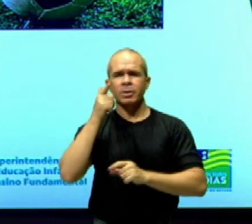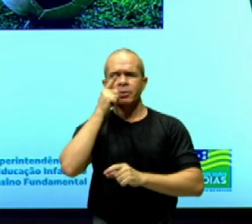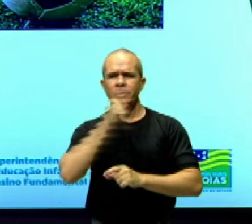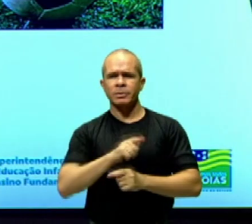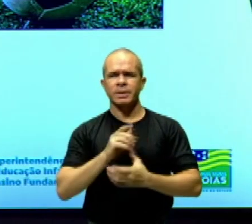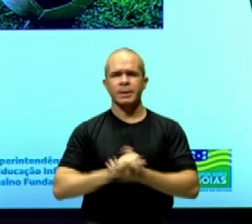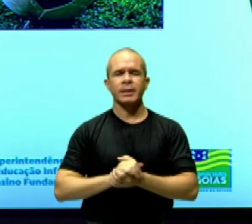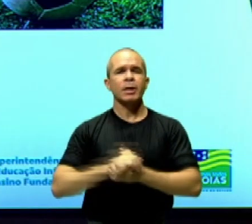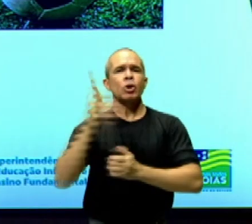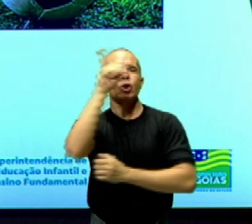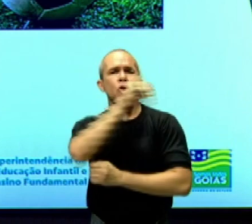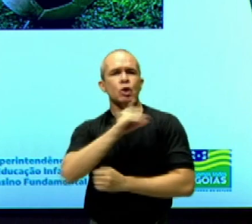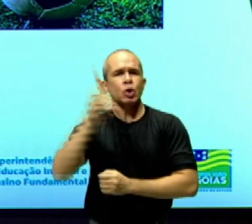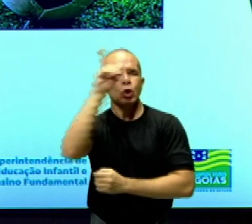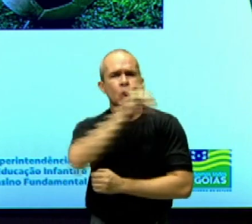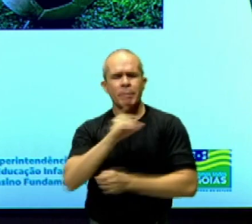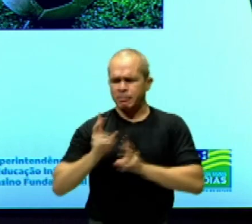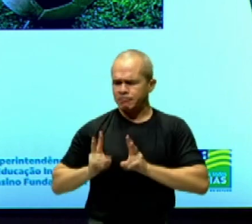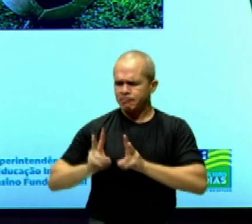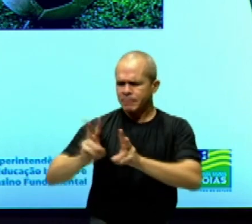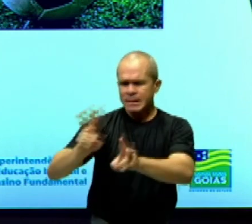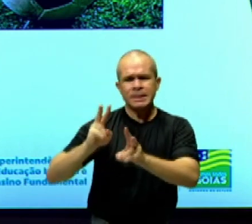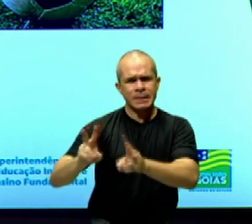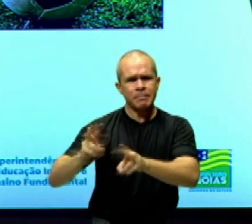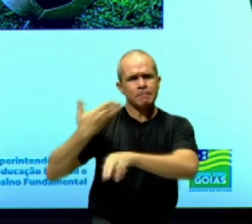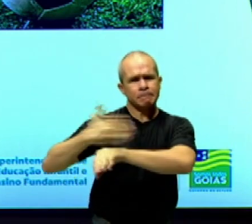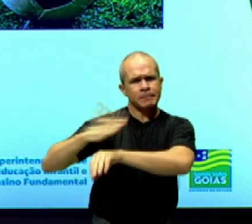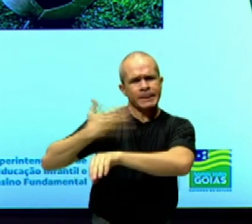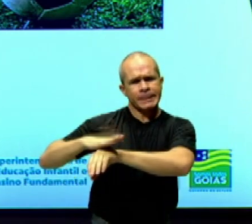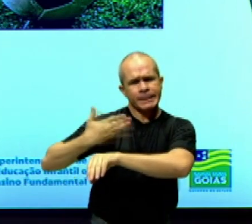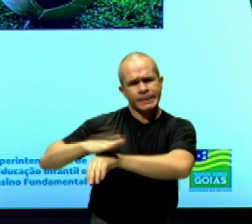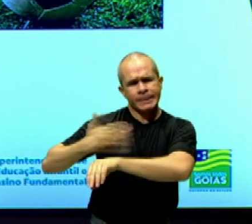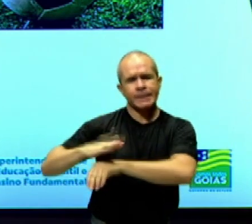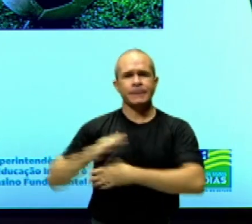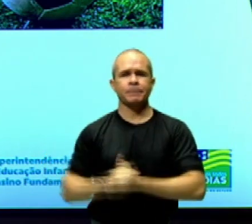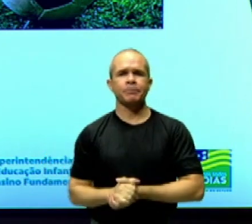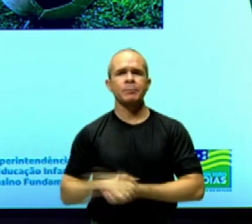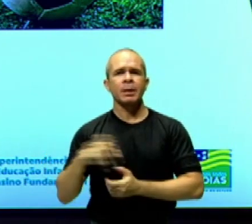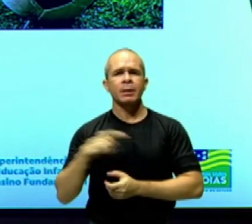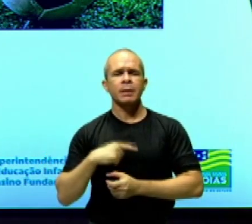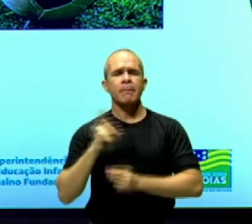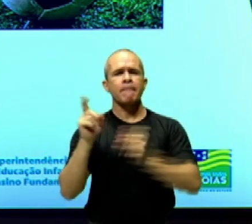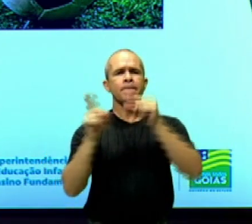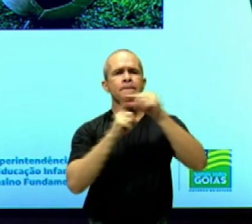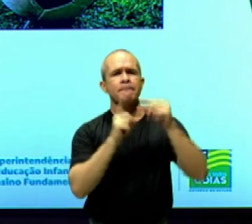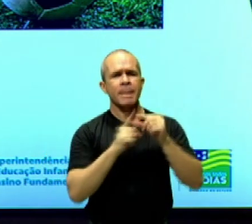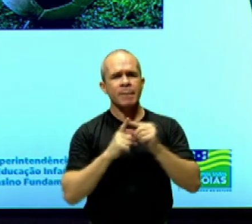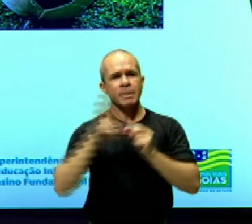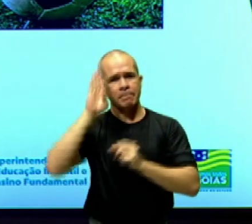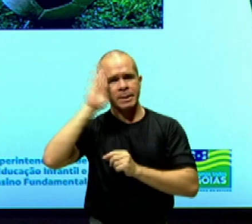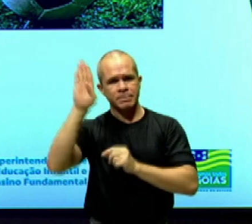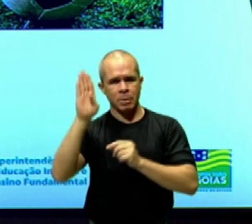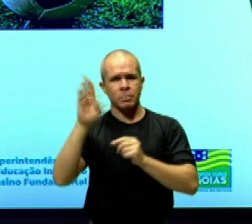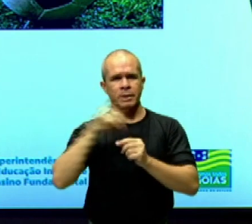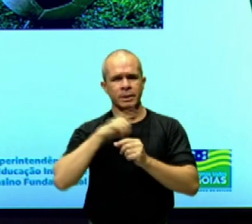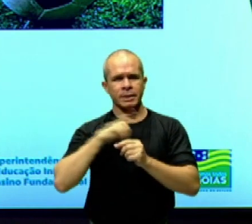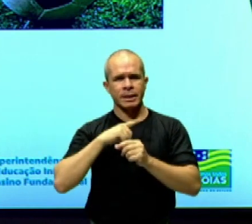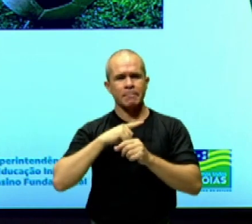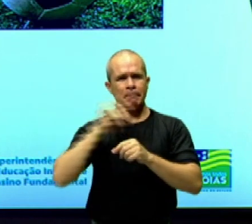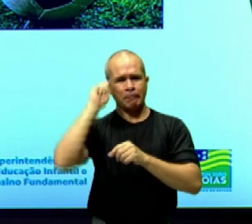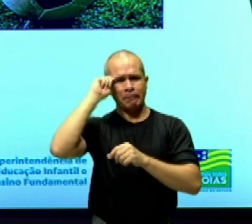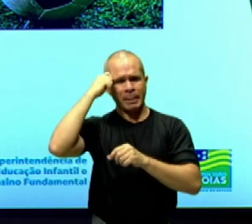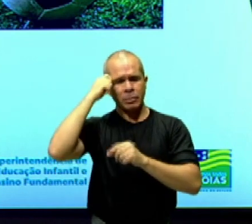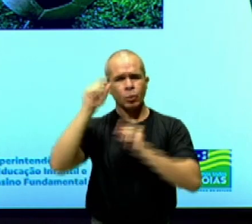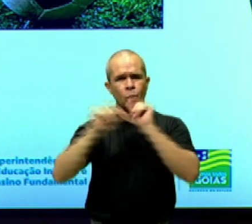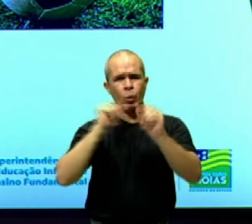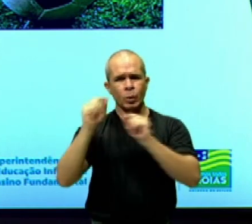of my morning exercises. Então vamos lá. Tem algumas palavras que estão destacadas para vocês olharem. Que